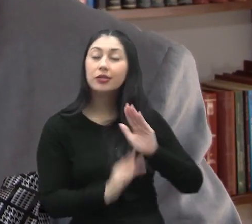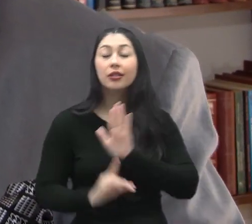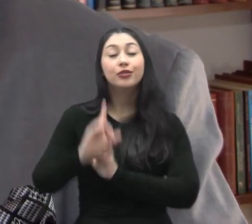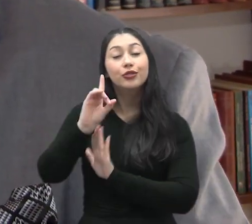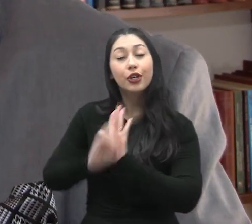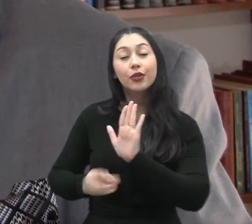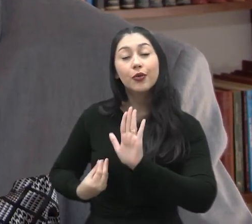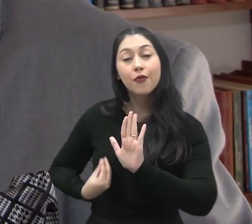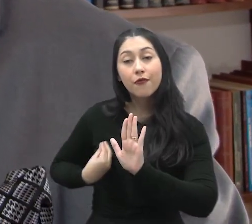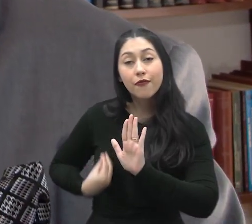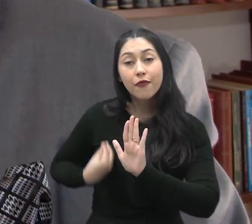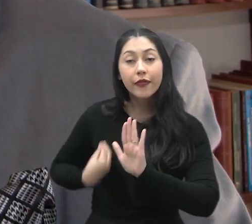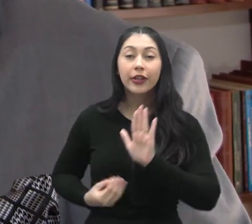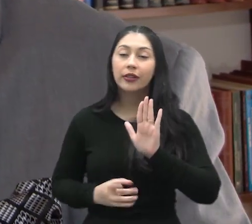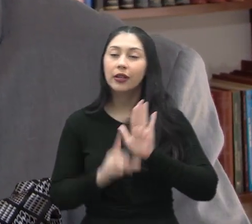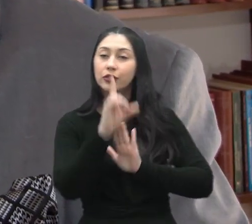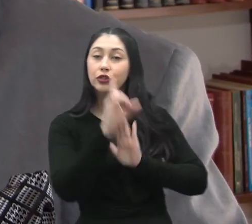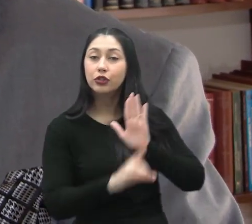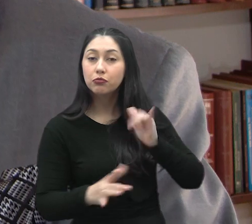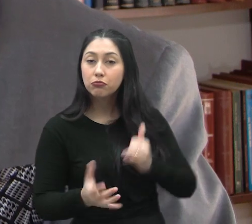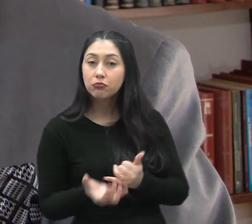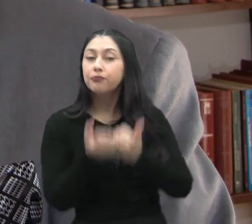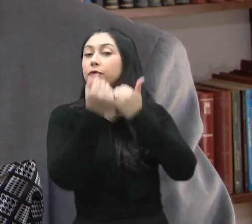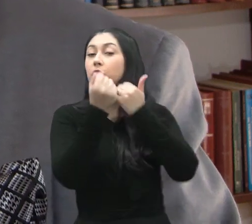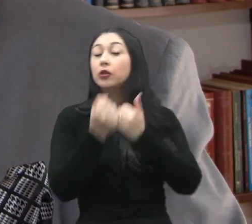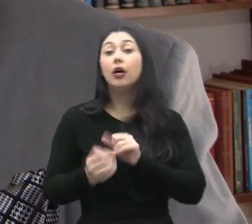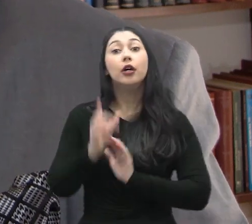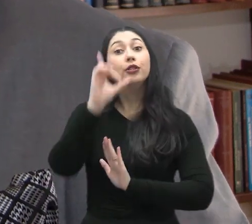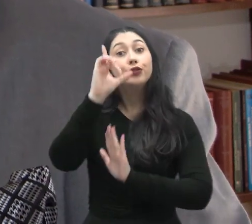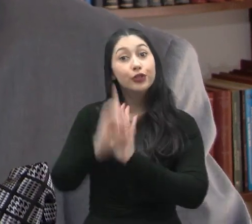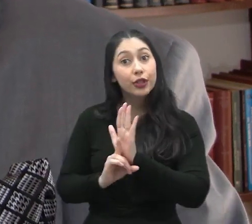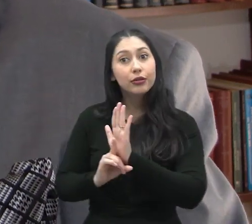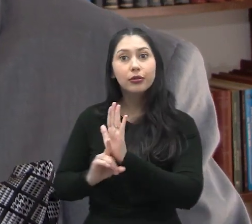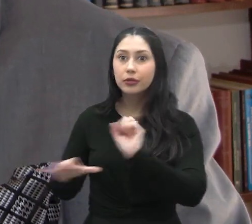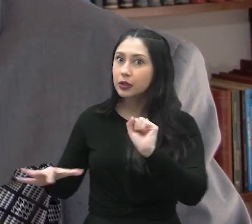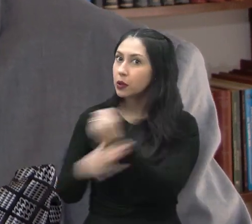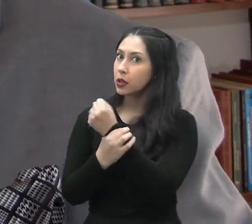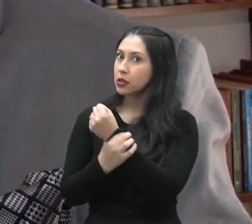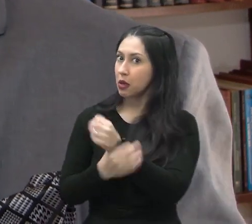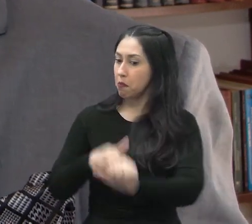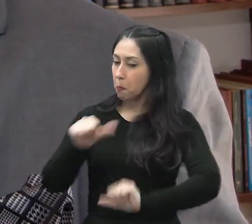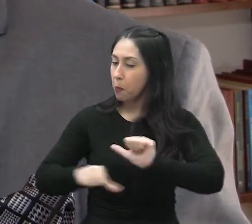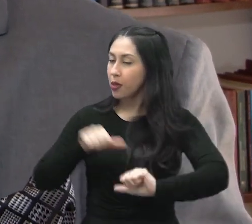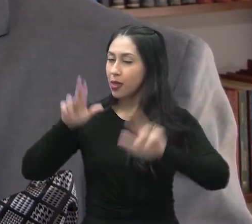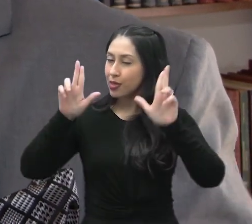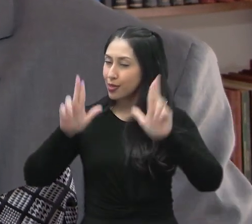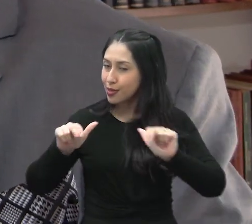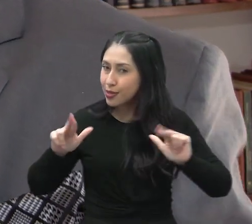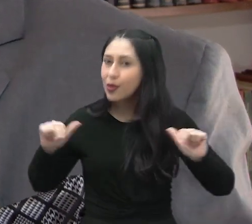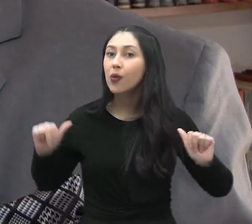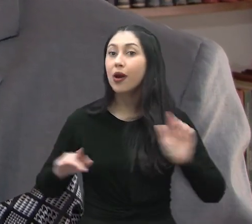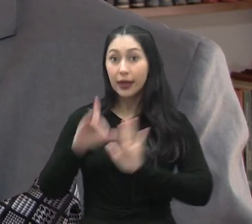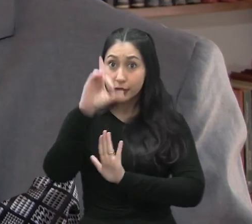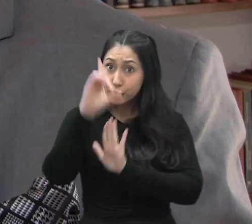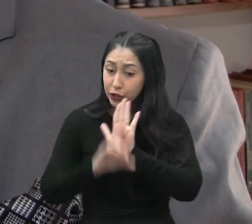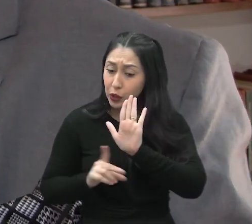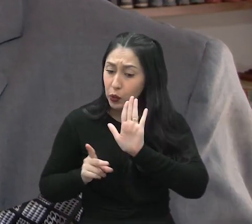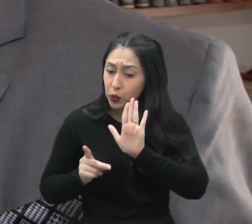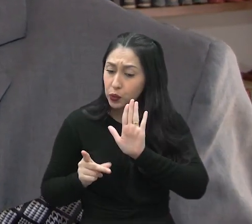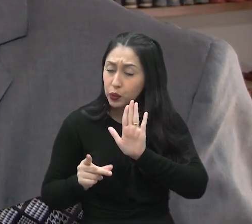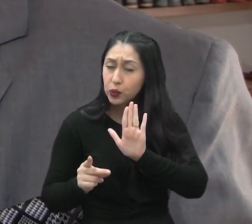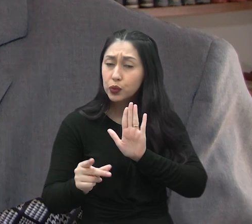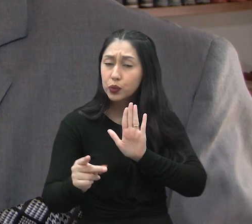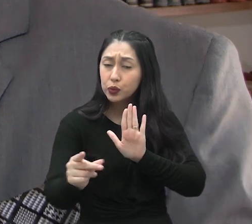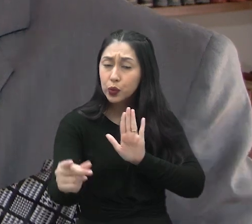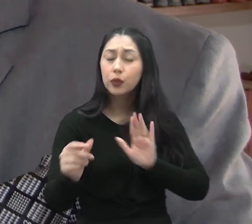garantia à vida, garantia ao patrimônio, garantia à segurança, que não são negociáveis, são direitos adquiridos